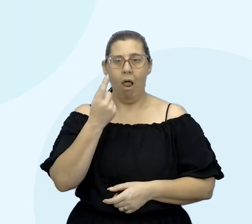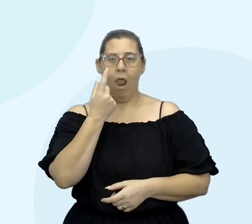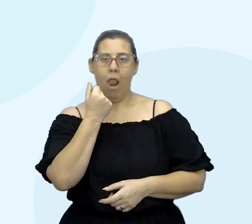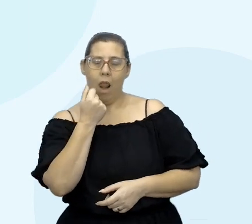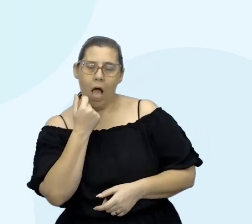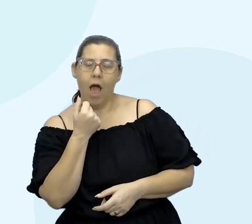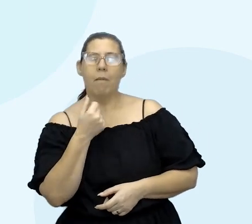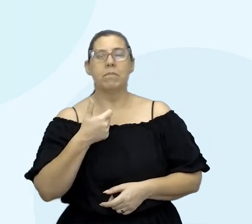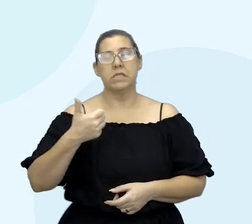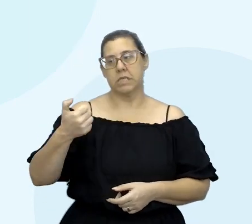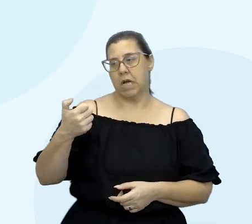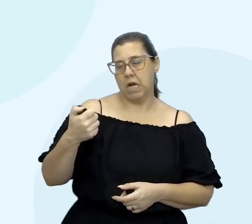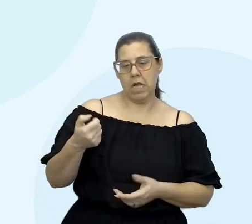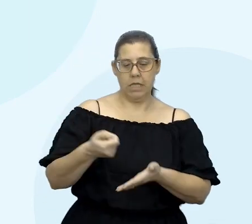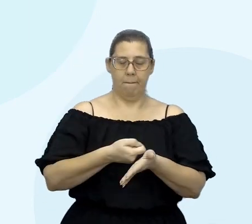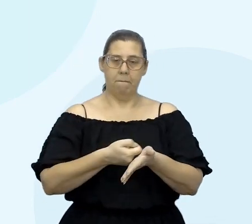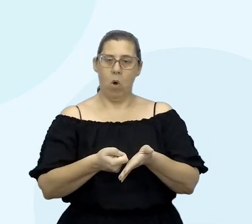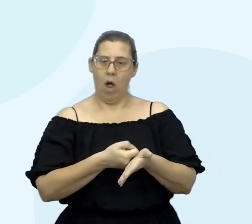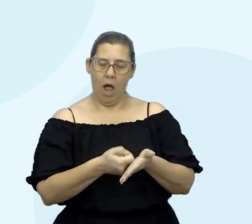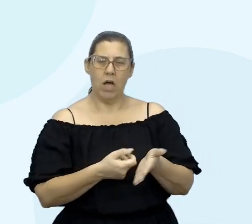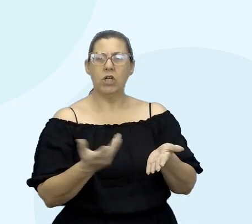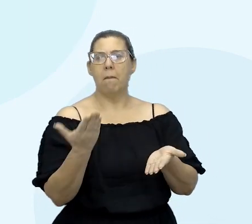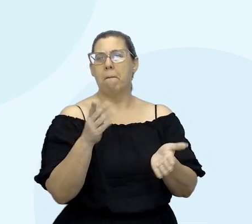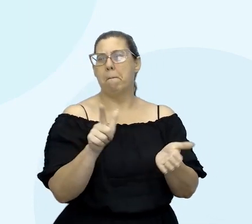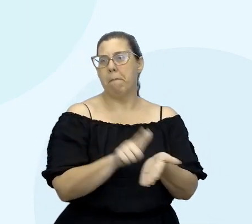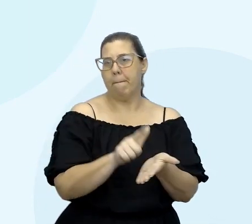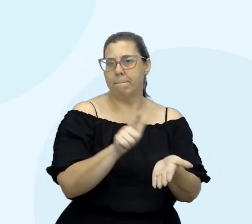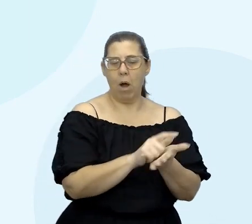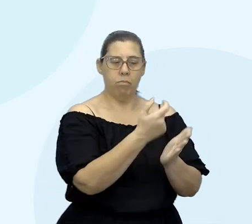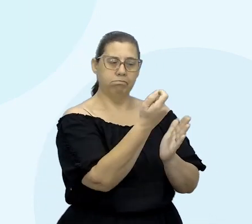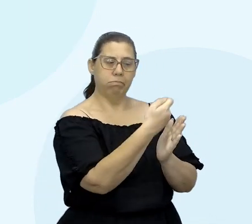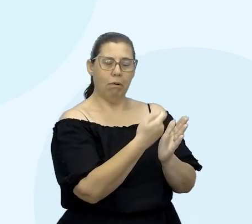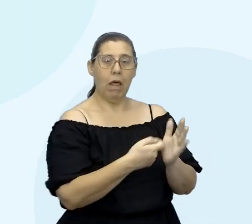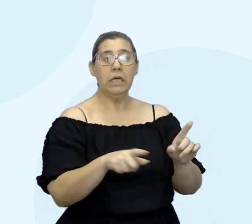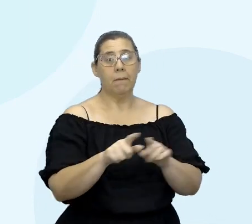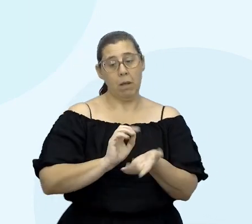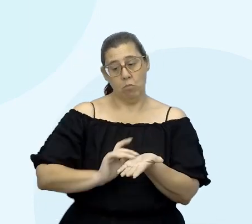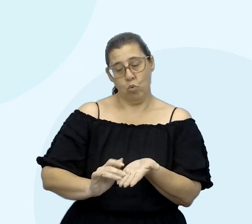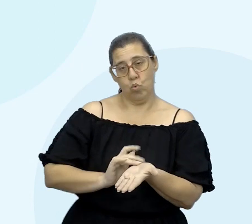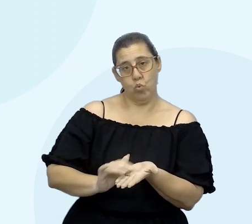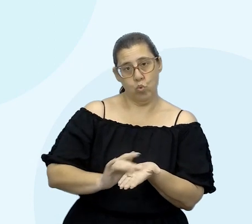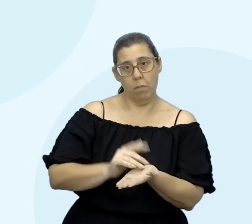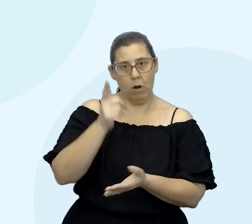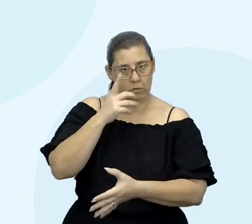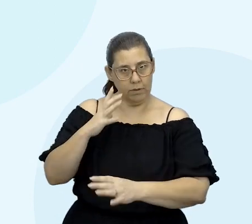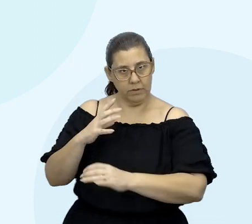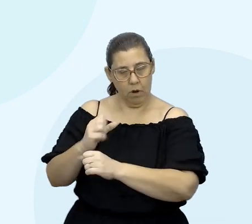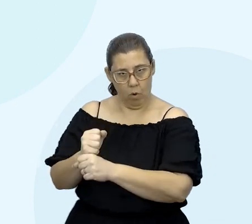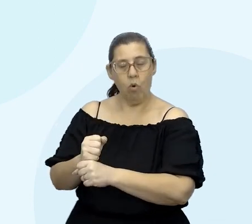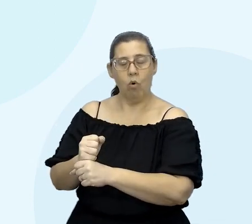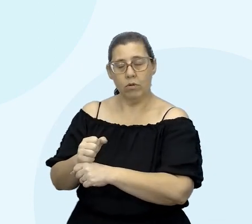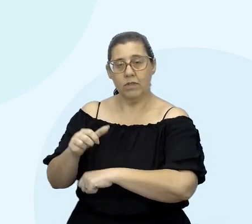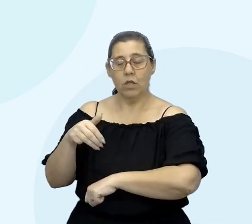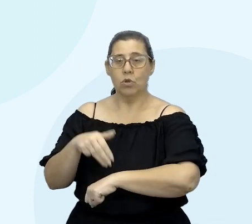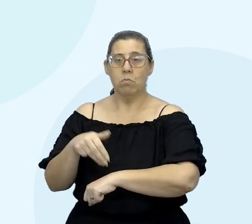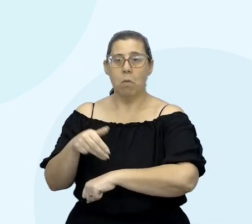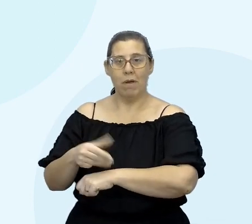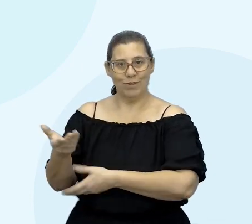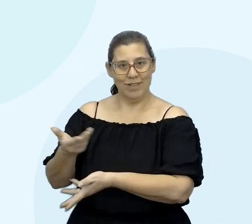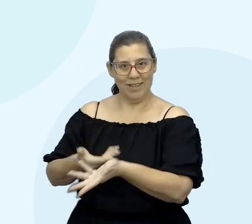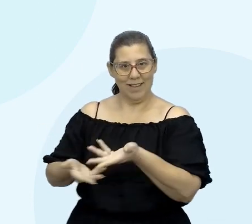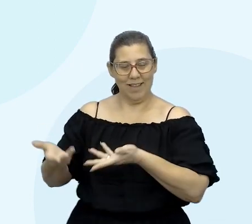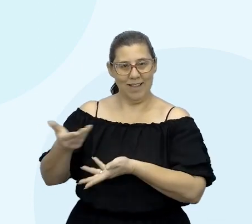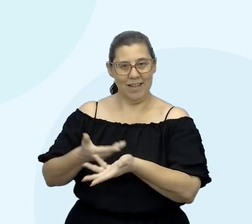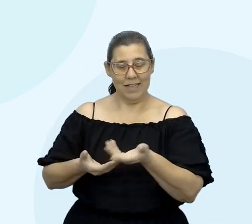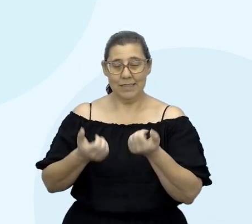caneta e borracha, o diário de bordo e a calculadora para fazer algumas continhas, que vai ser no nosso momento de interação,